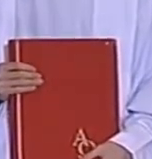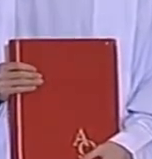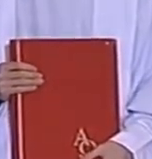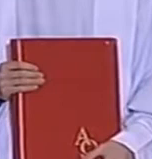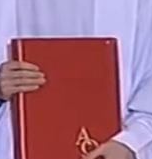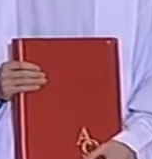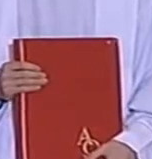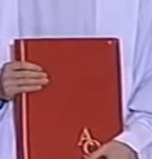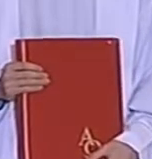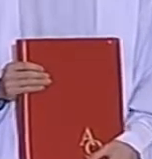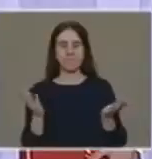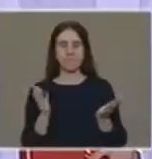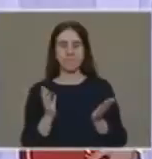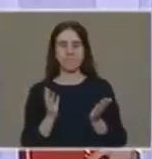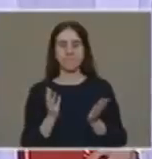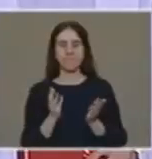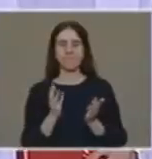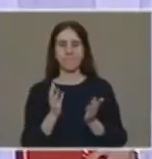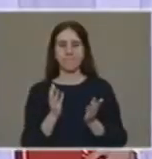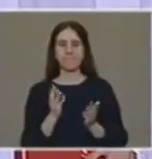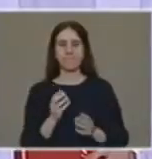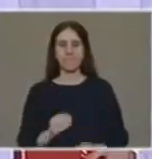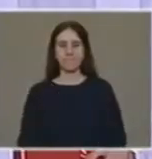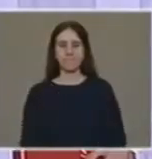esteja sempre convosco.